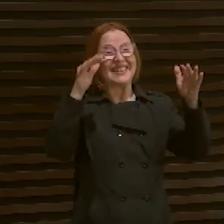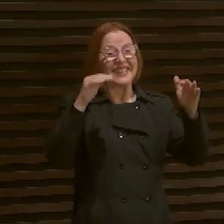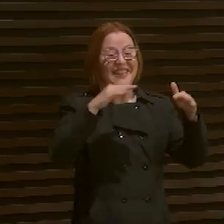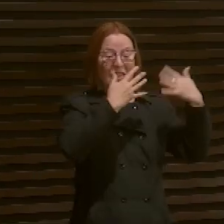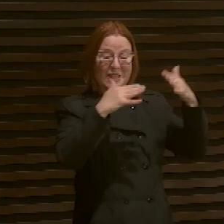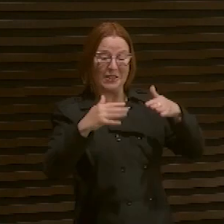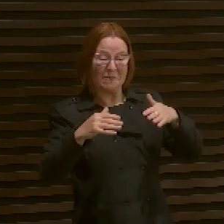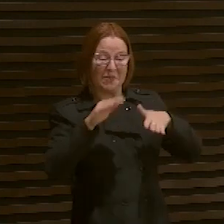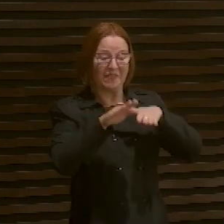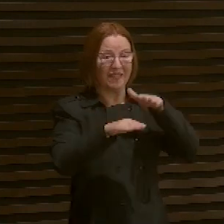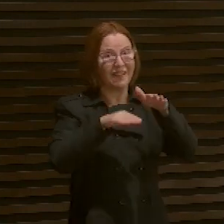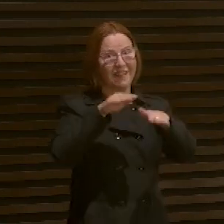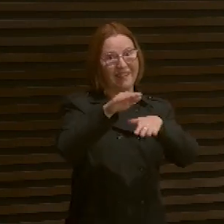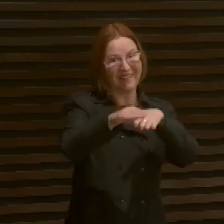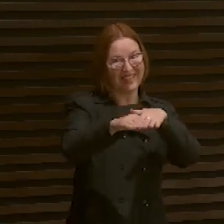mar.